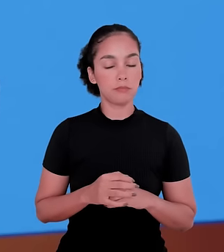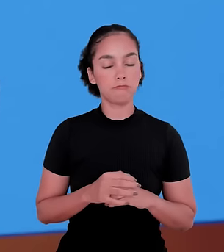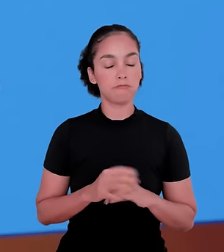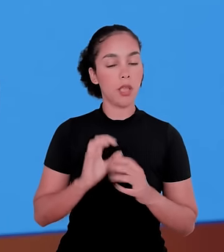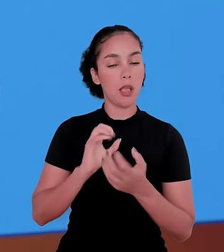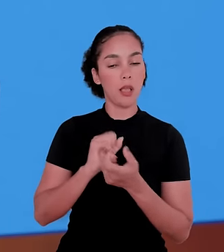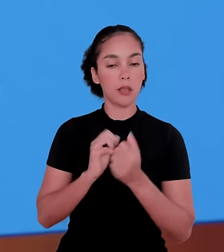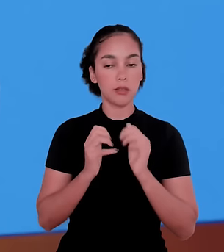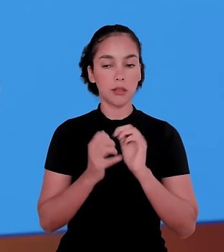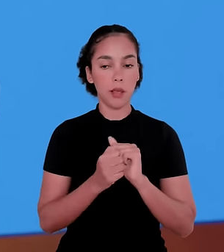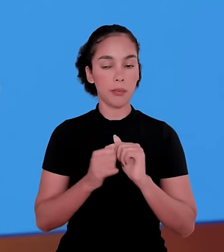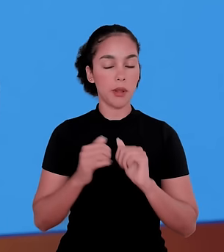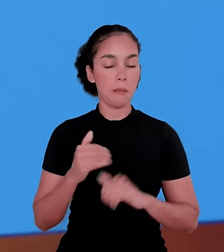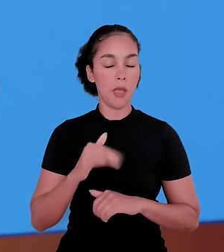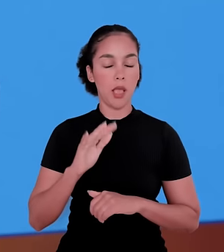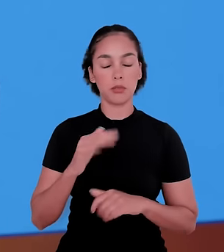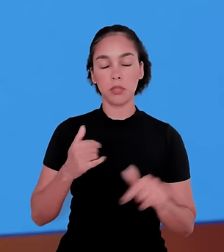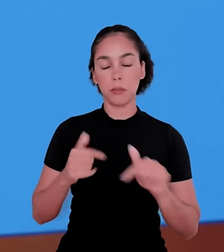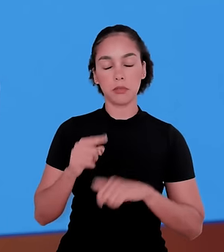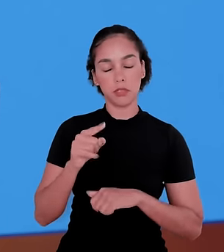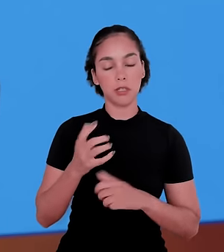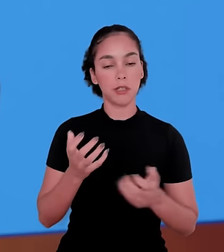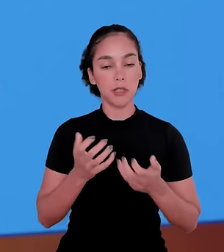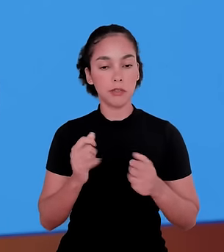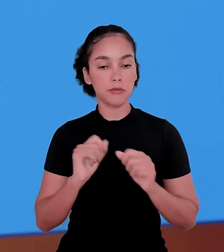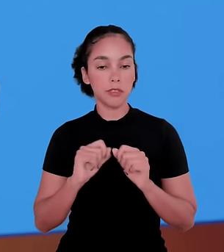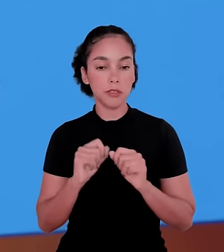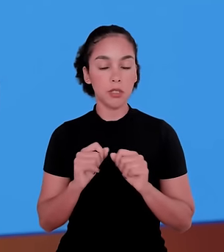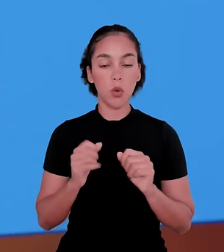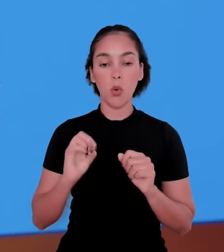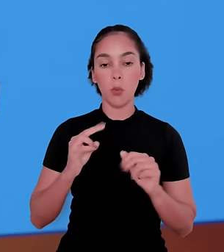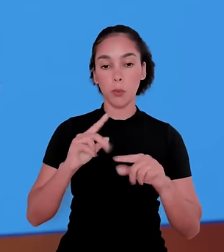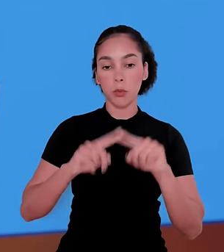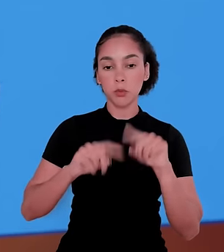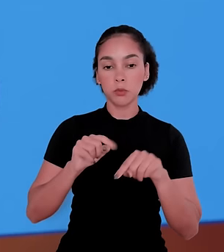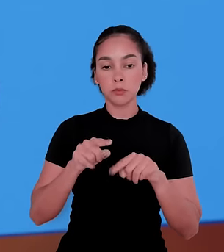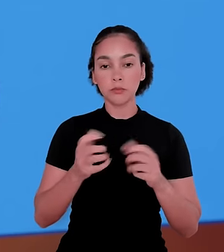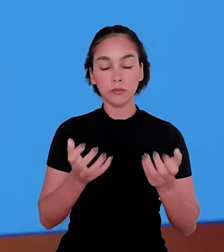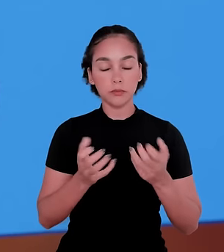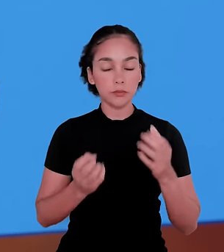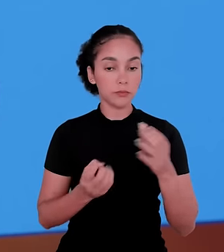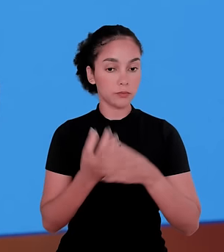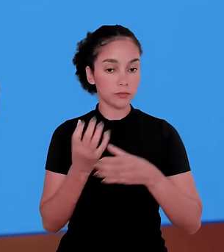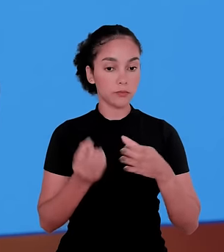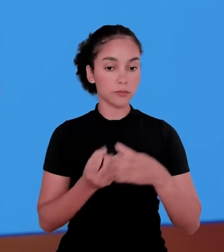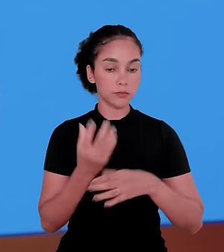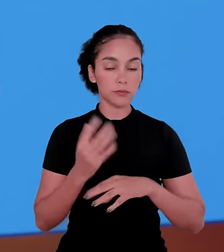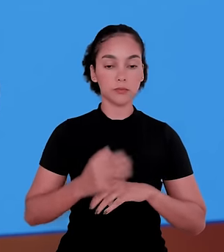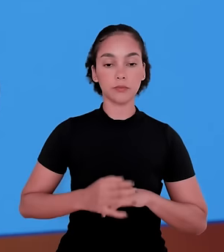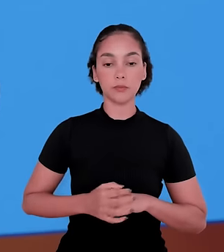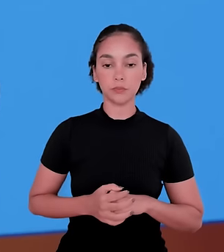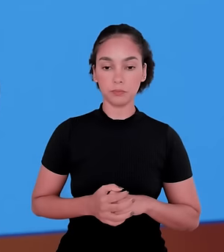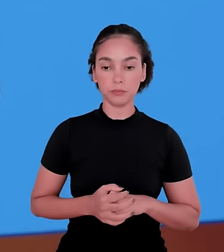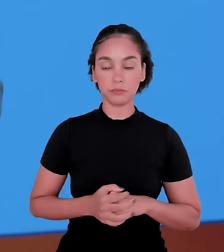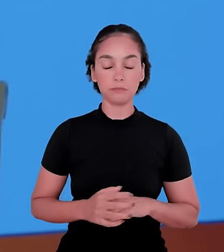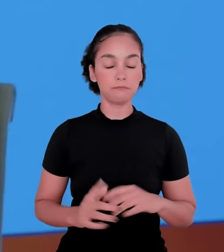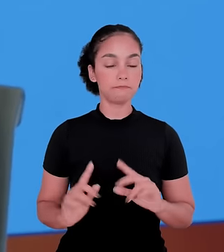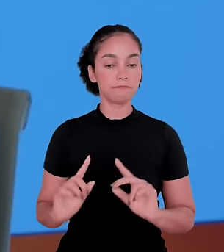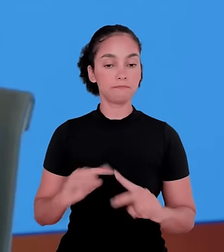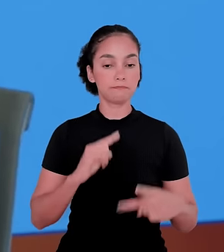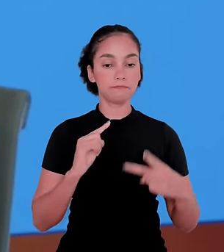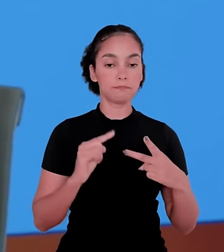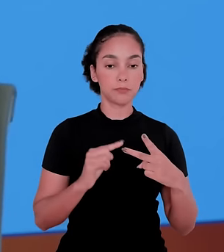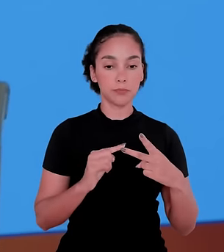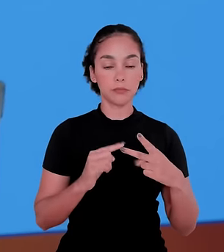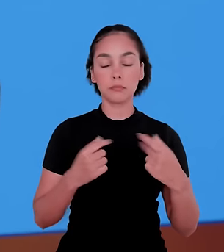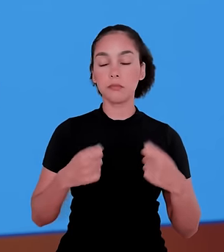adequa mais aquela atividade que você quer realizar ou aquele produto que você quer produzir em seguida você tem que